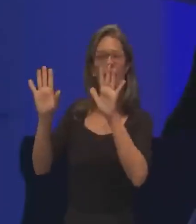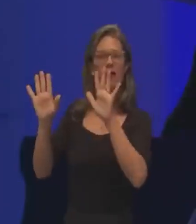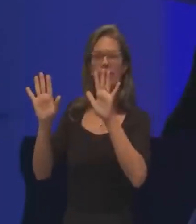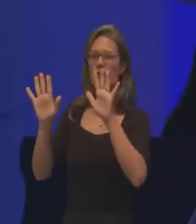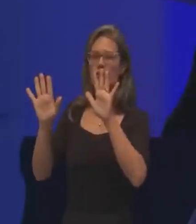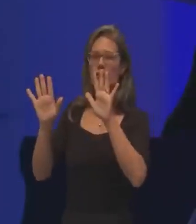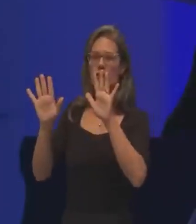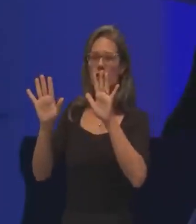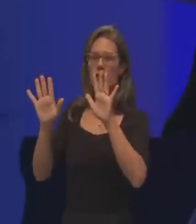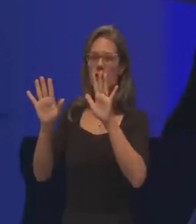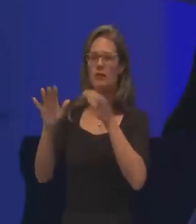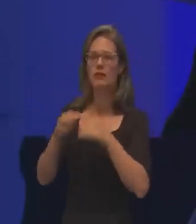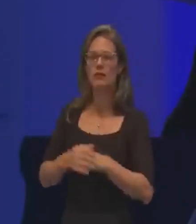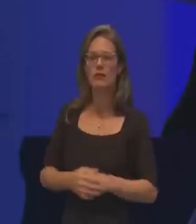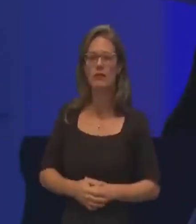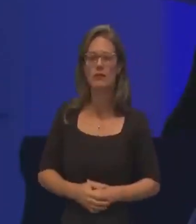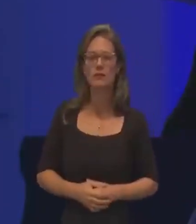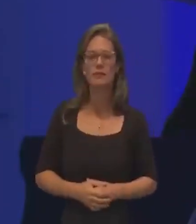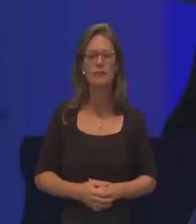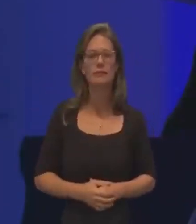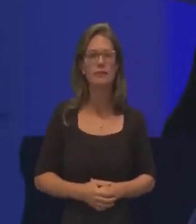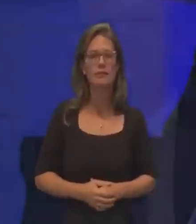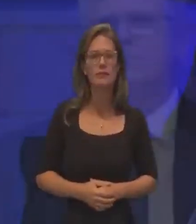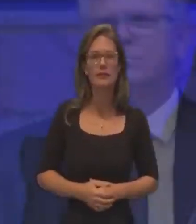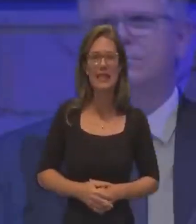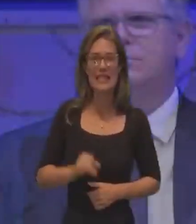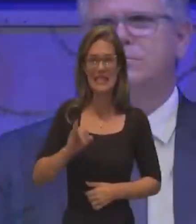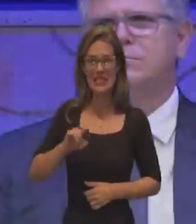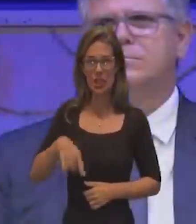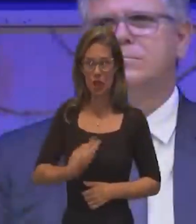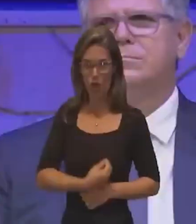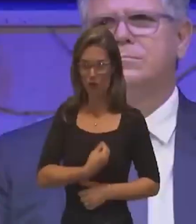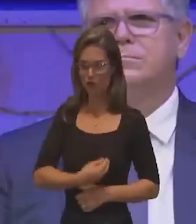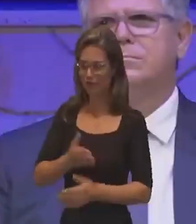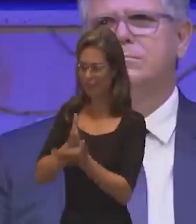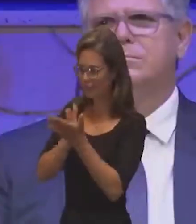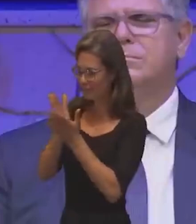reflexo, que poderia ser um reflexo vibrante, reluzente,